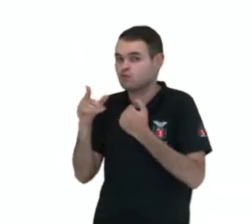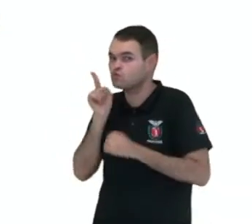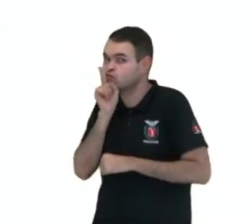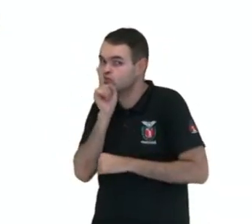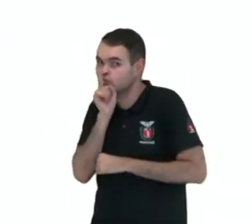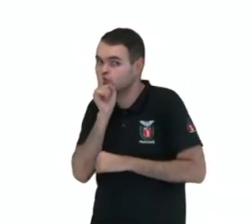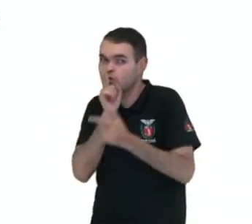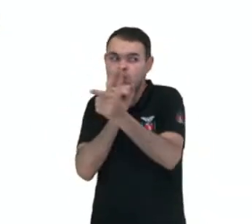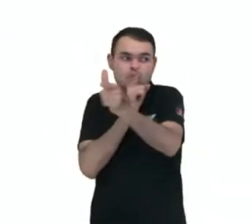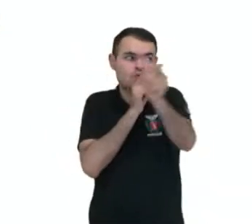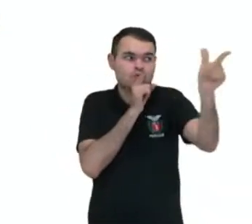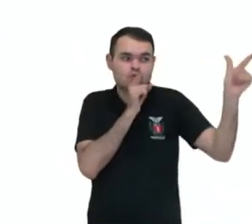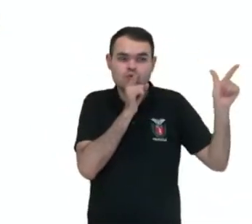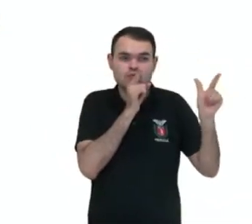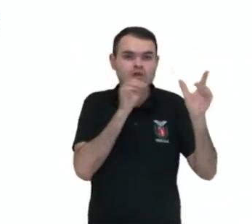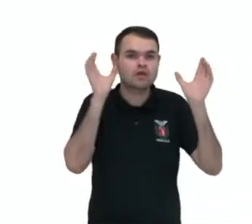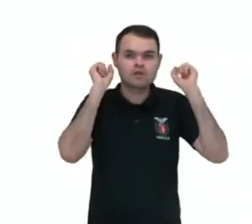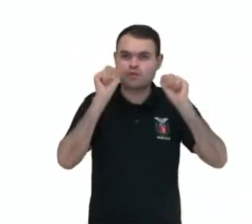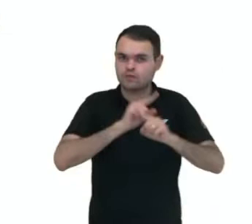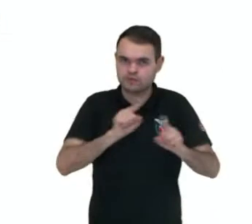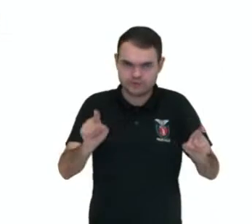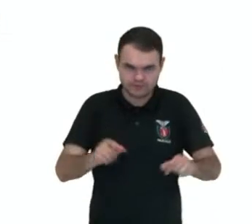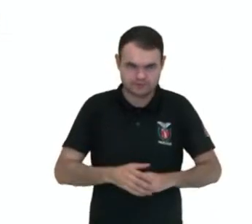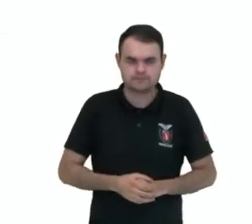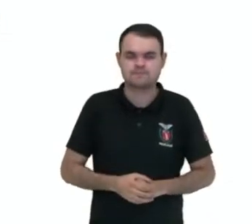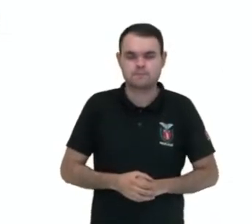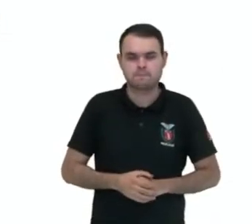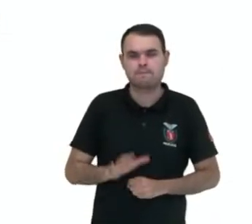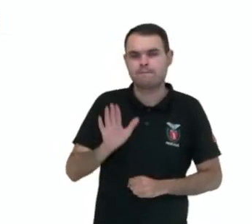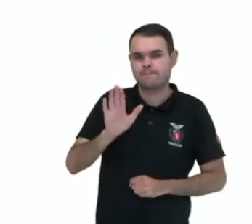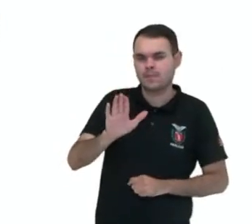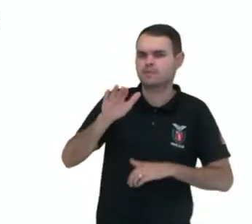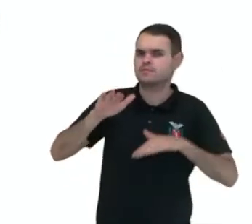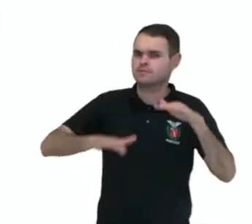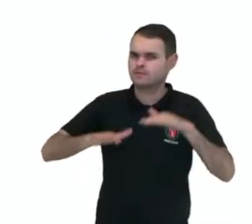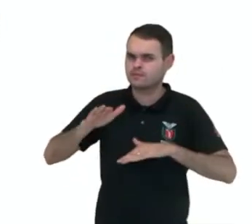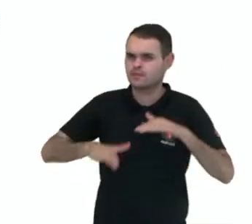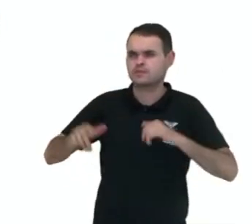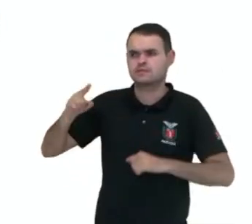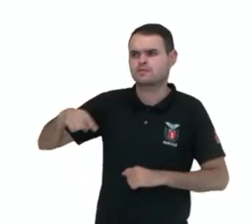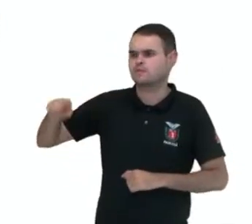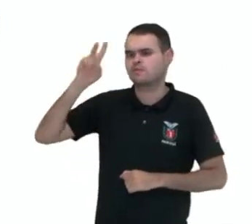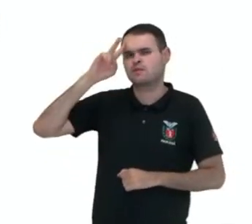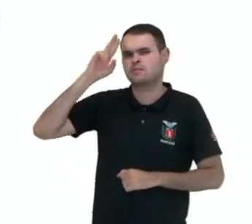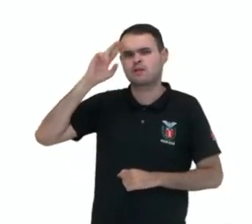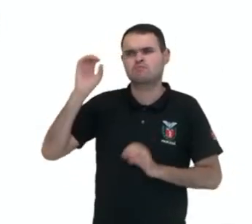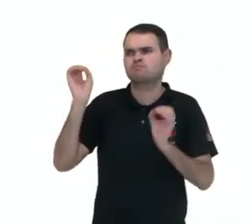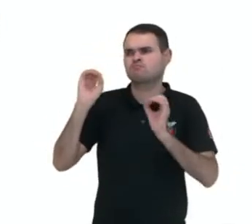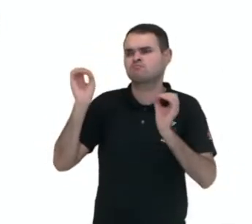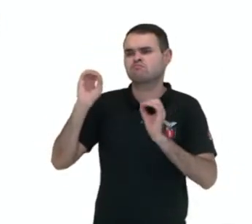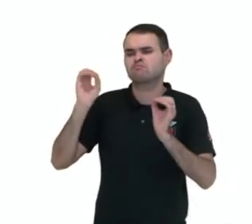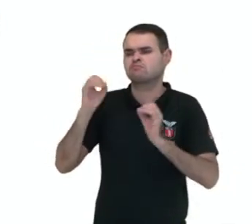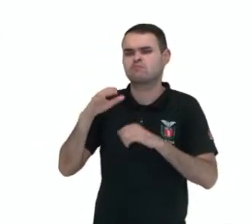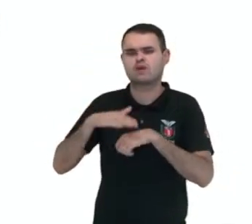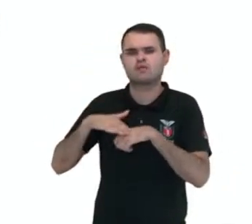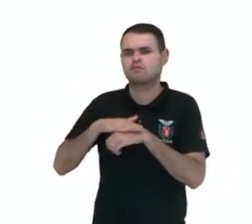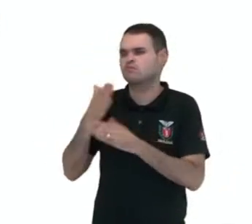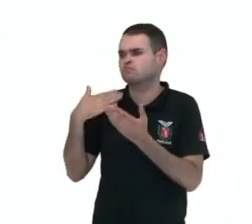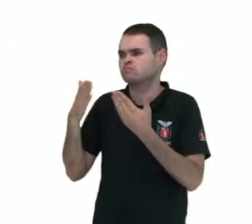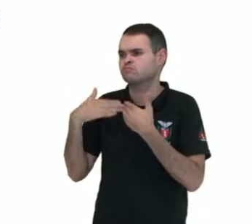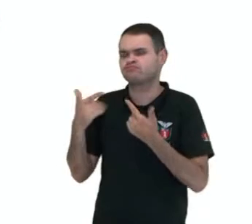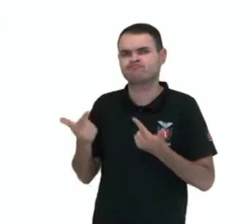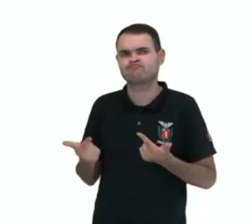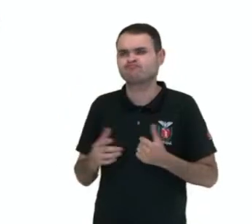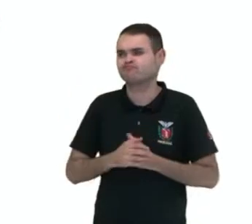para os outros não escutarem, mas às vezes não lembrava nada para conversarem e ficava